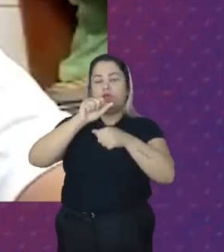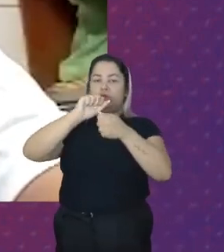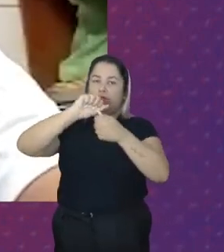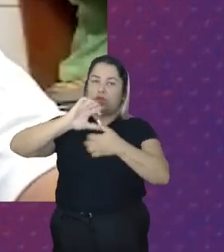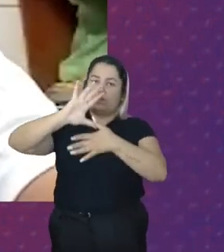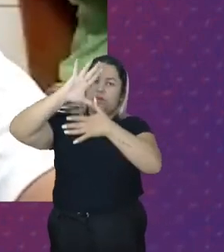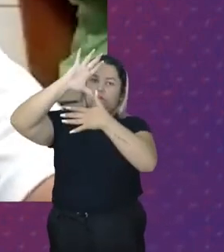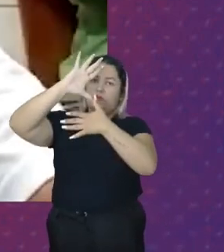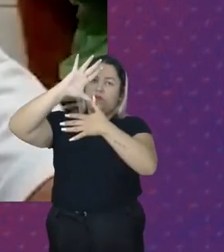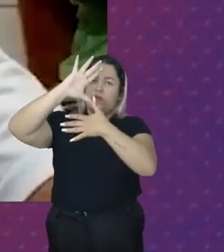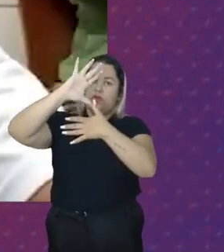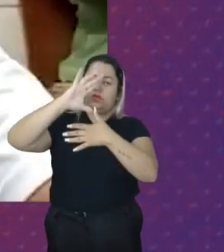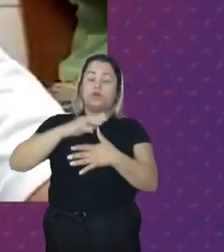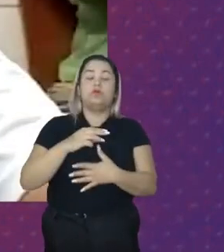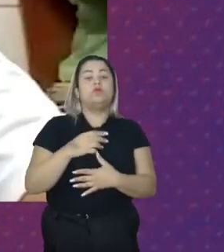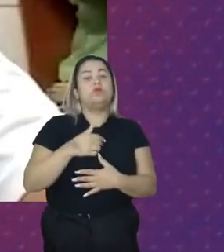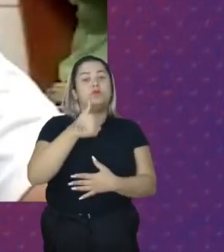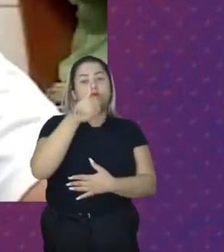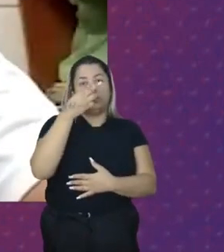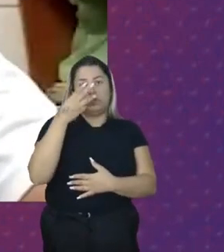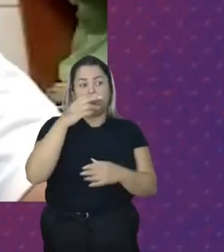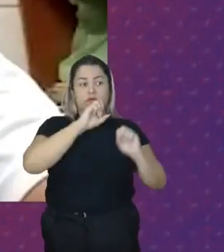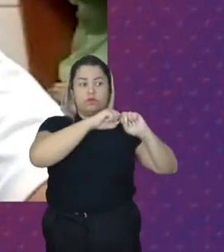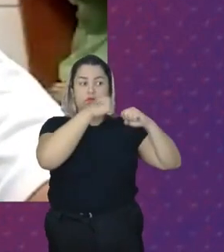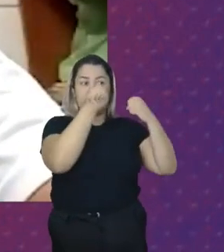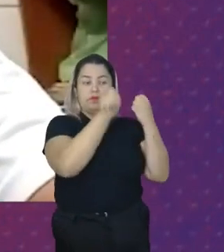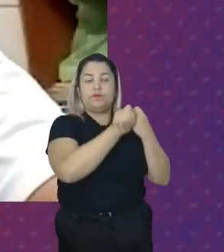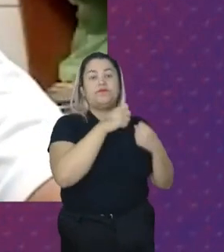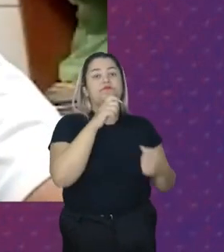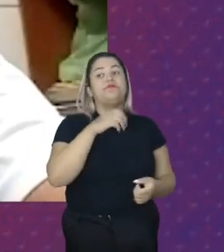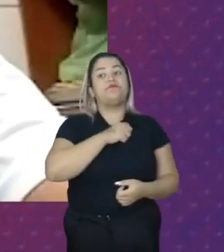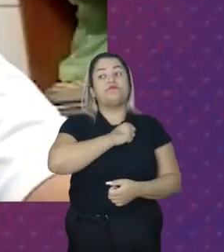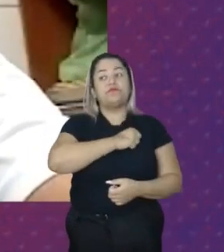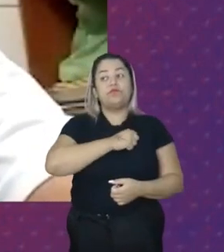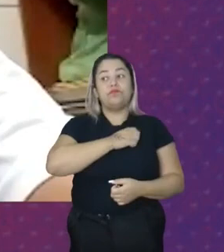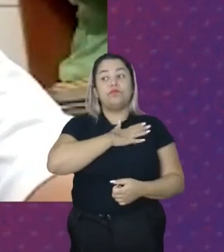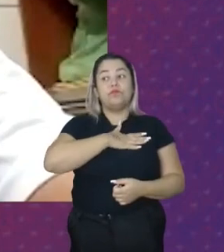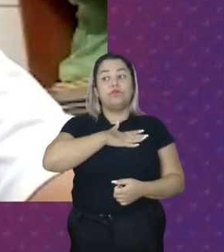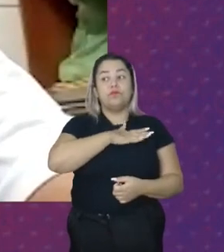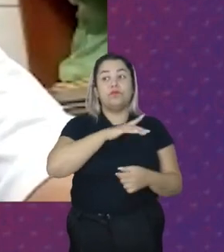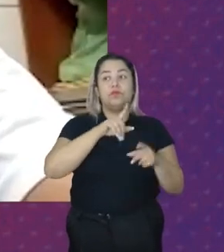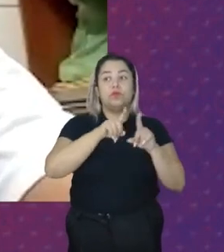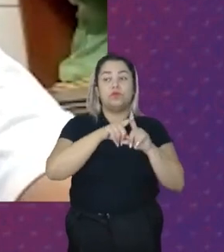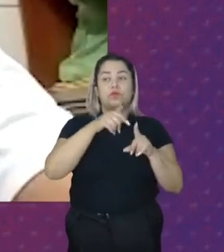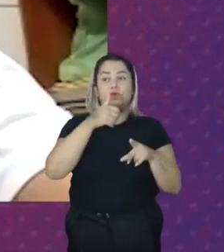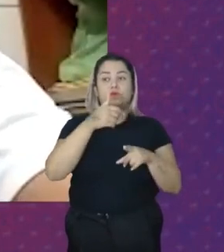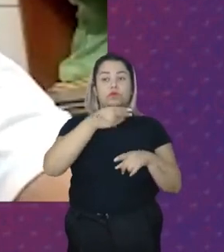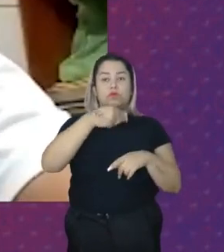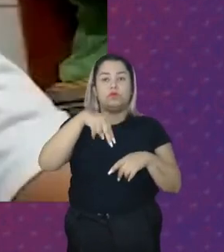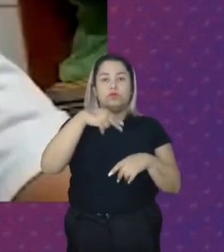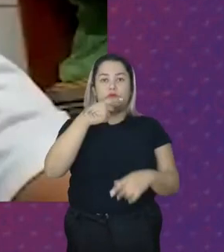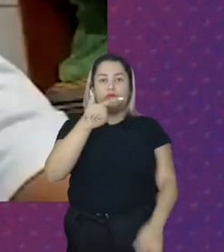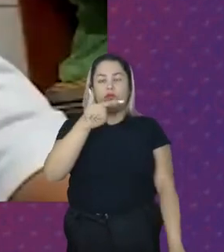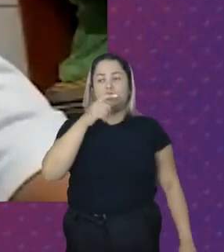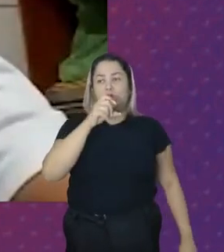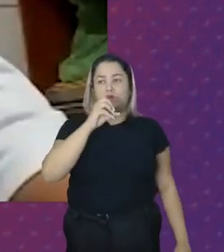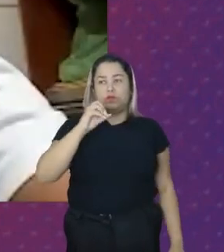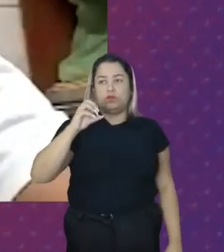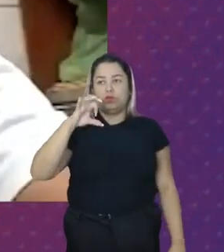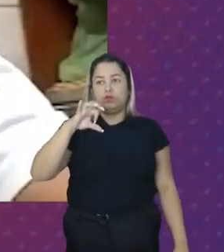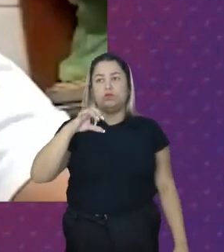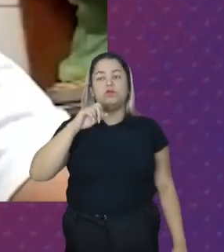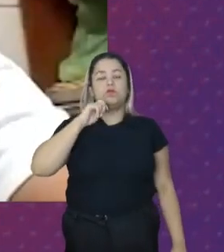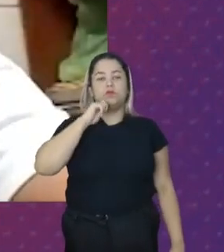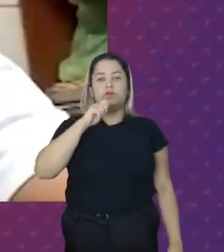Latina Foram três seminários Um em agosto De 2009 Um em novembro De 2009 E o último Em abril De